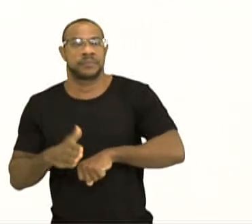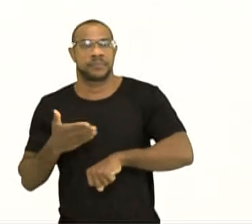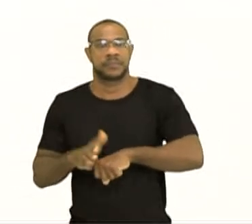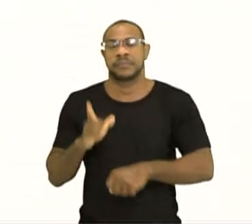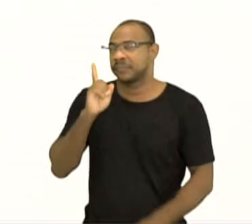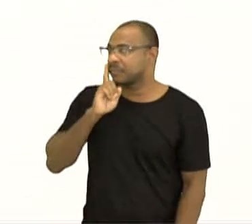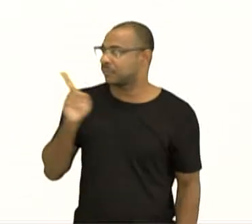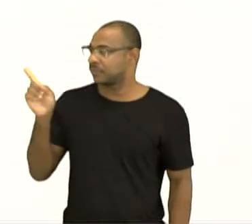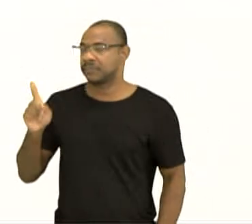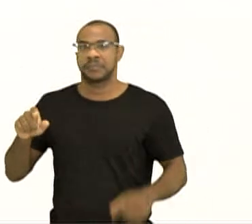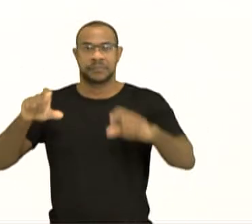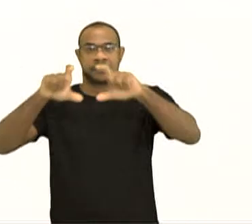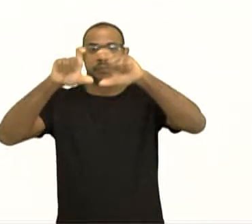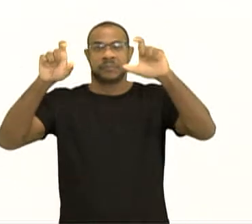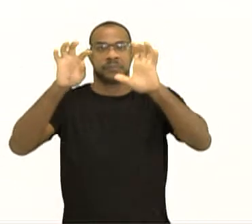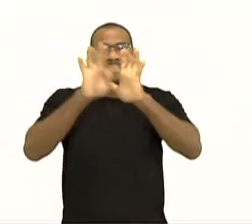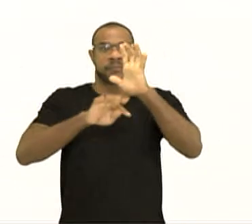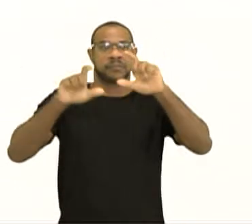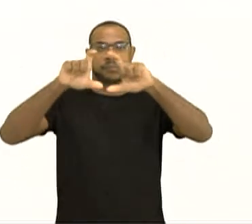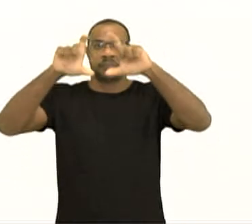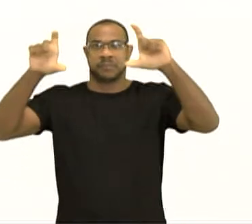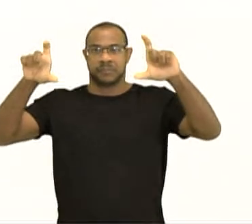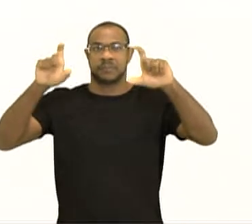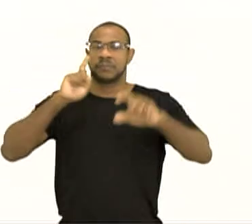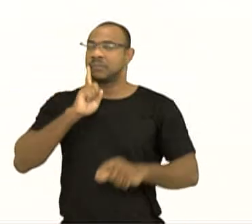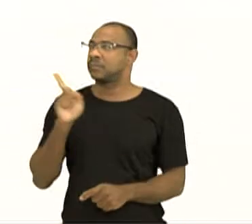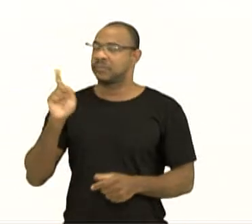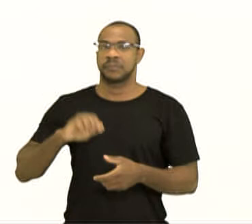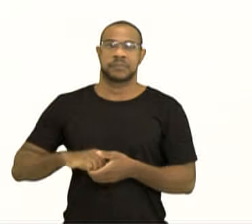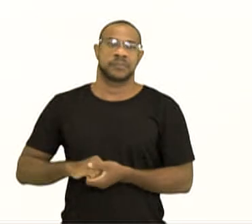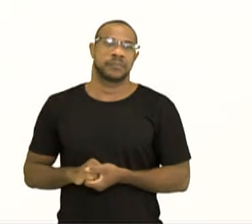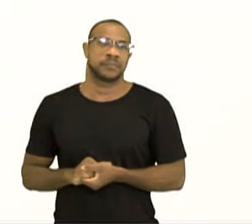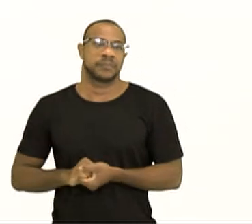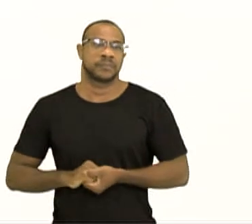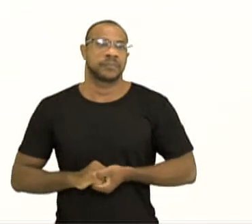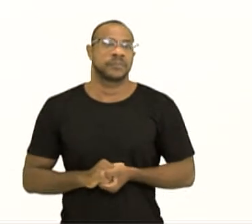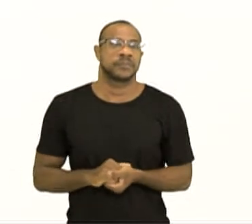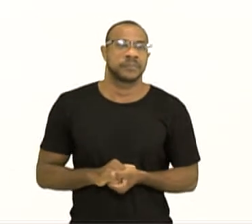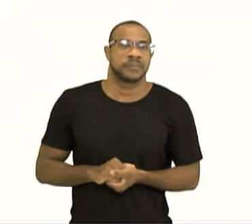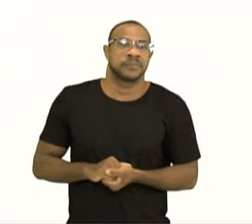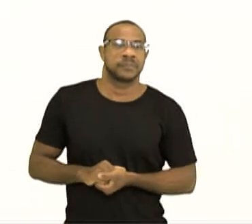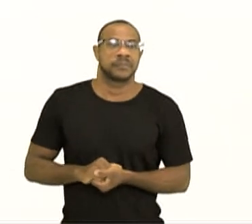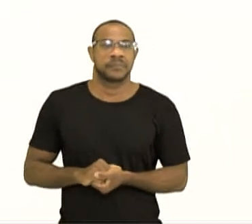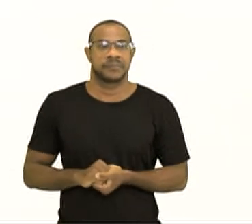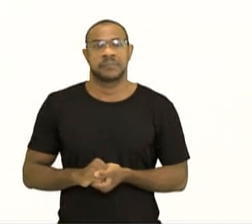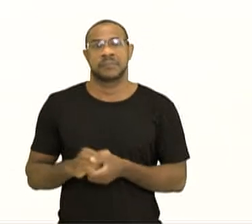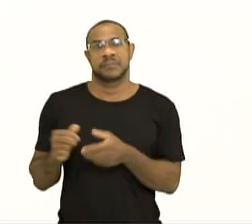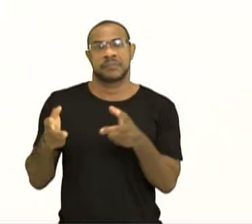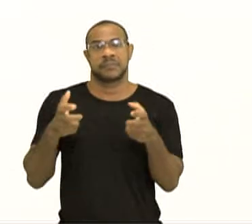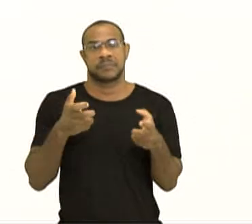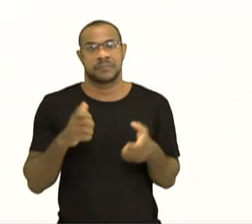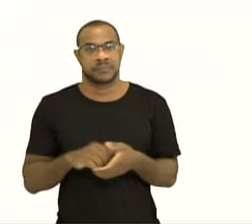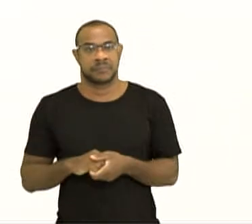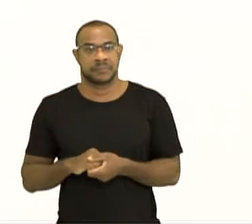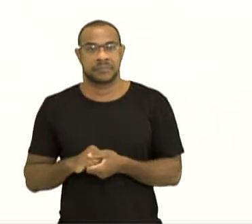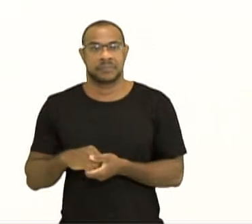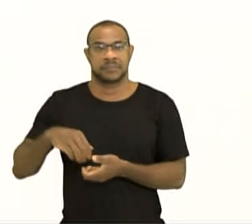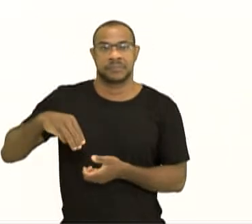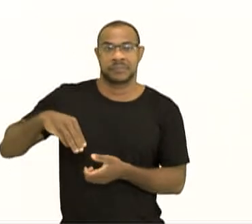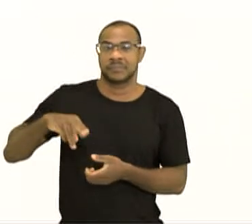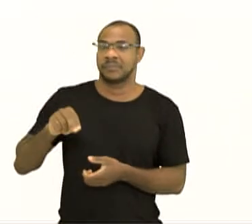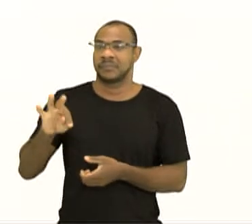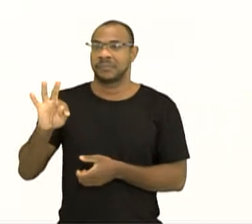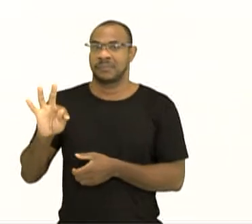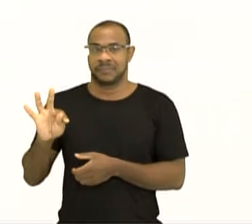olhada nesse texto aqui, essa amiga aqui de verde falando. Ela fala bem assim, olha. E repare que aqui você vai ter, ó, o must have, ó, tá